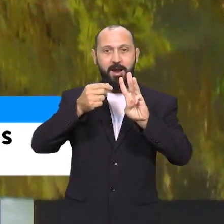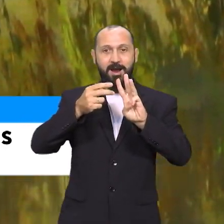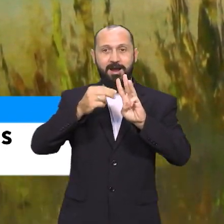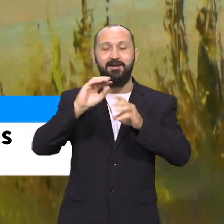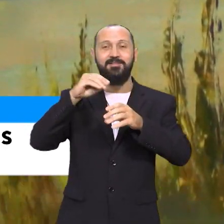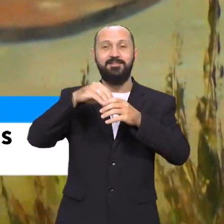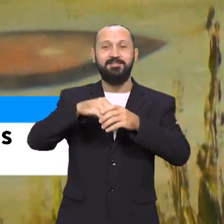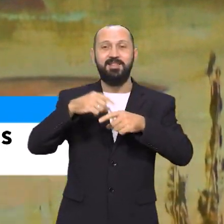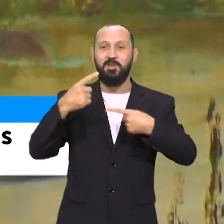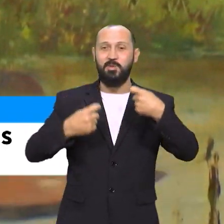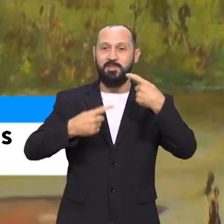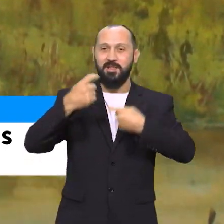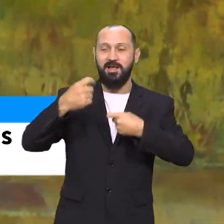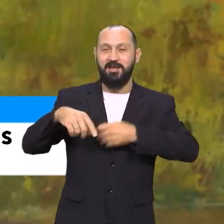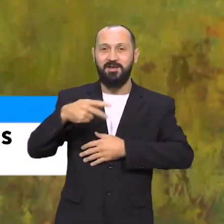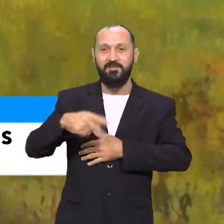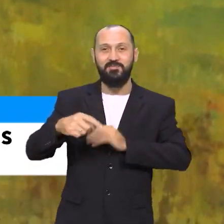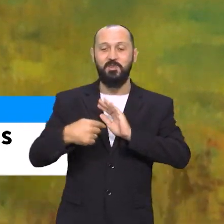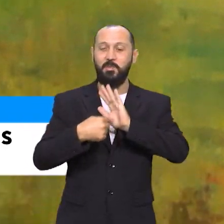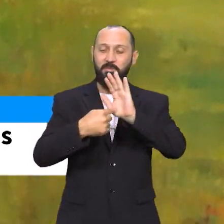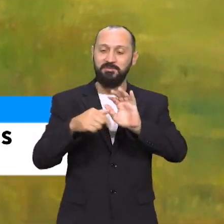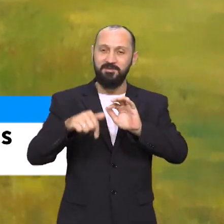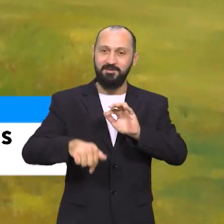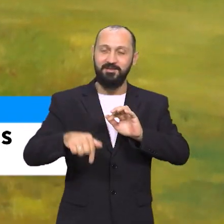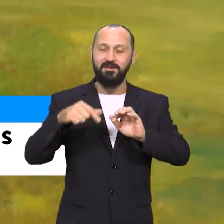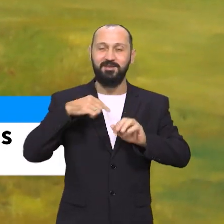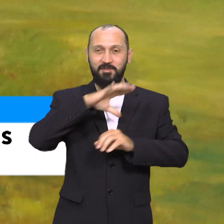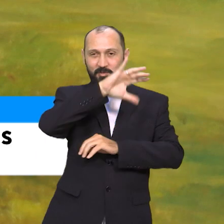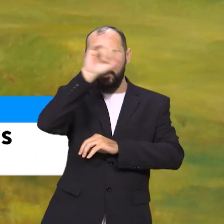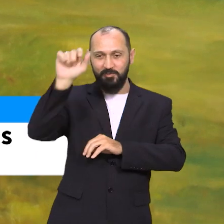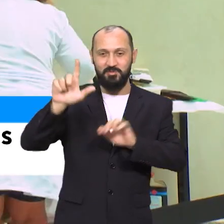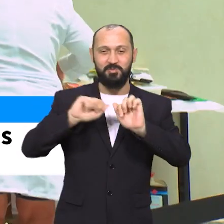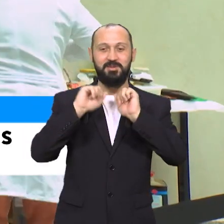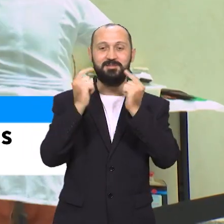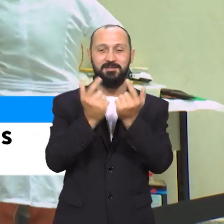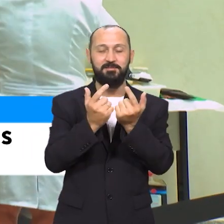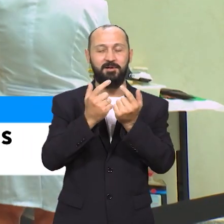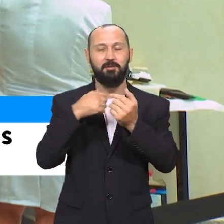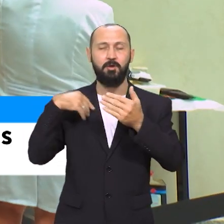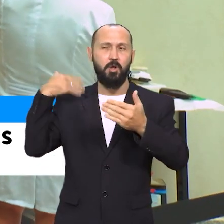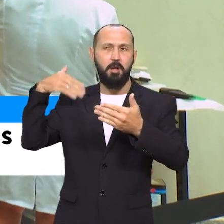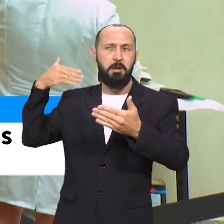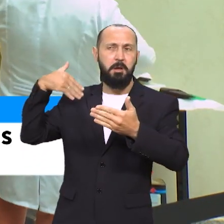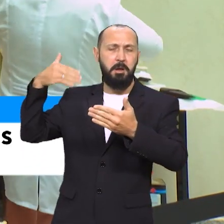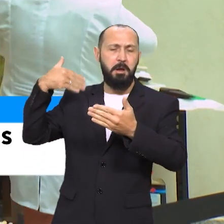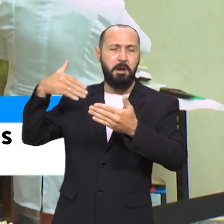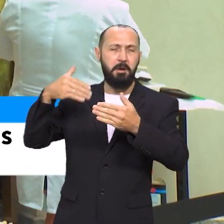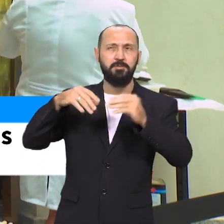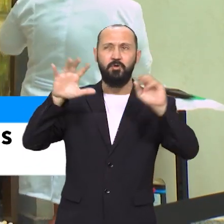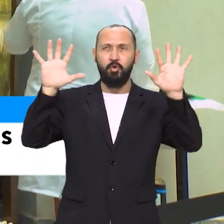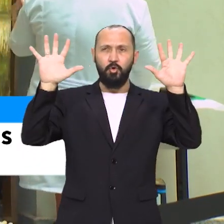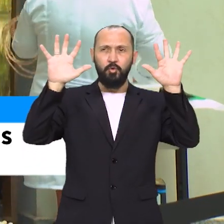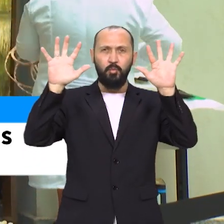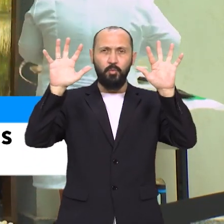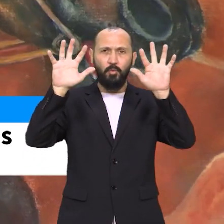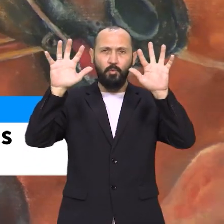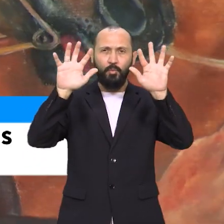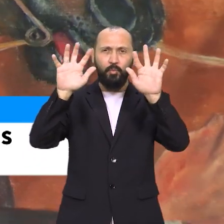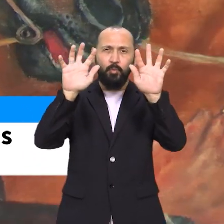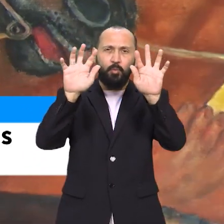Paraguai abrilhanta a Assembleia Legislativa de Mato Grosso do Sul. Em decorrência do tempo, começou a